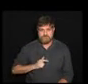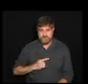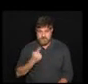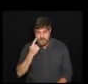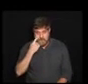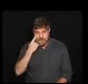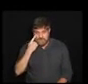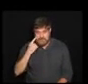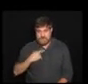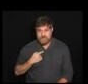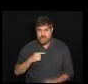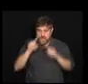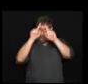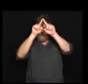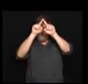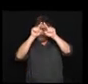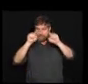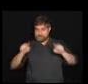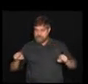não é mais uma pirâmide,